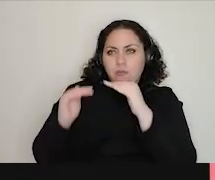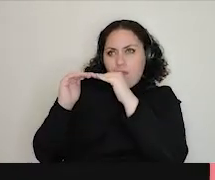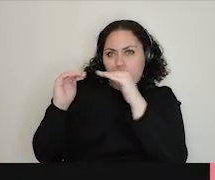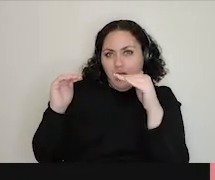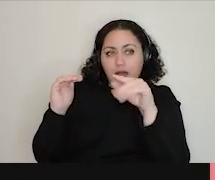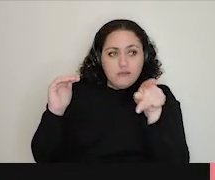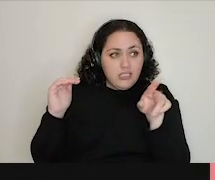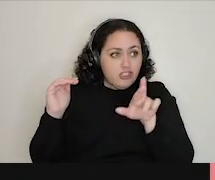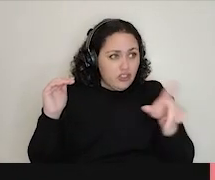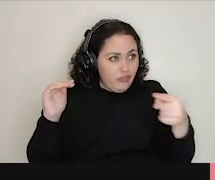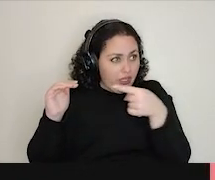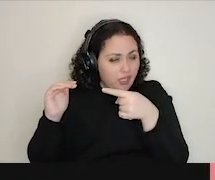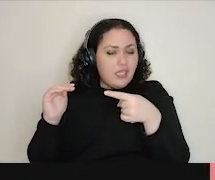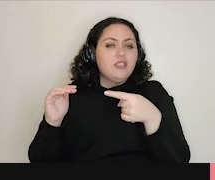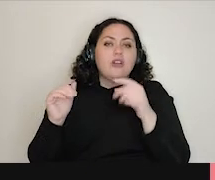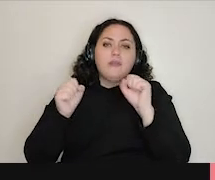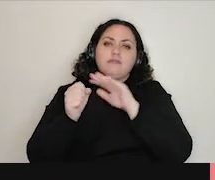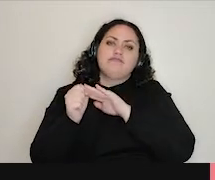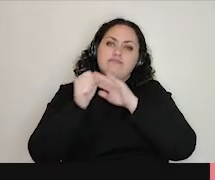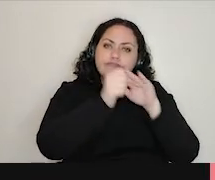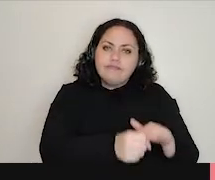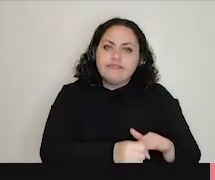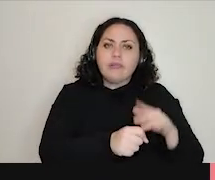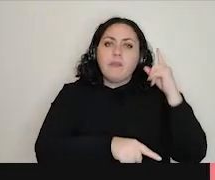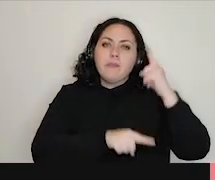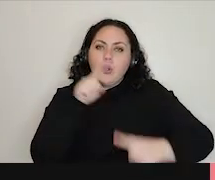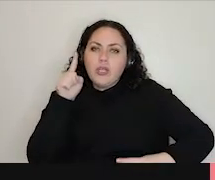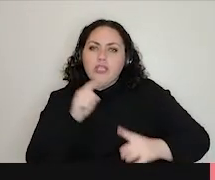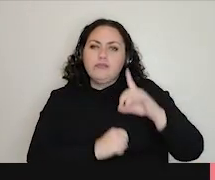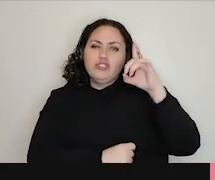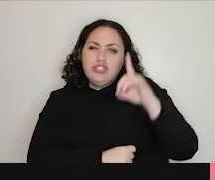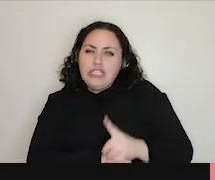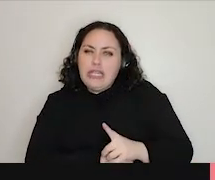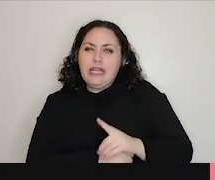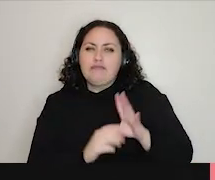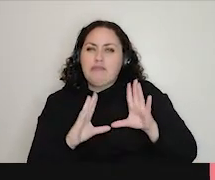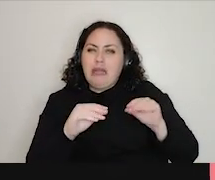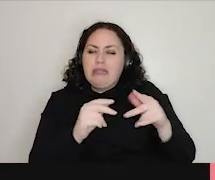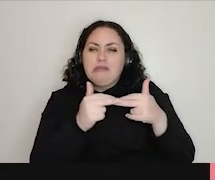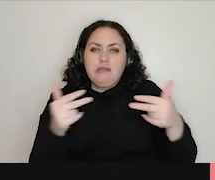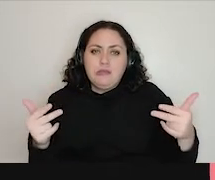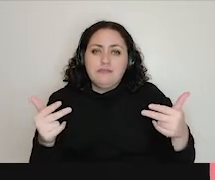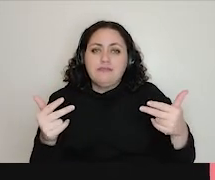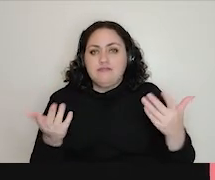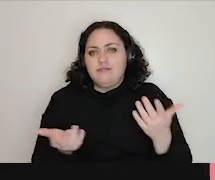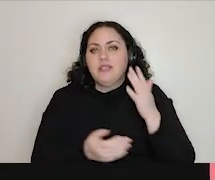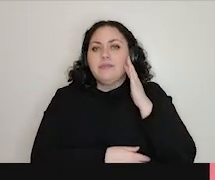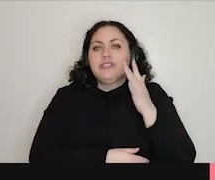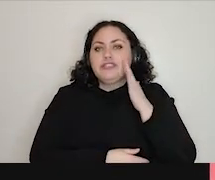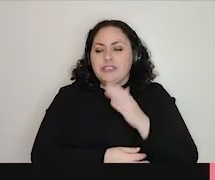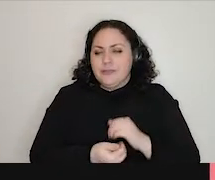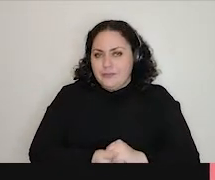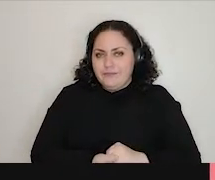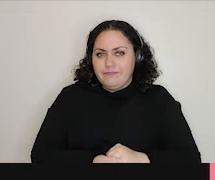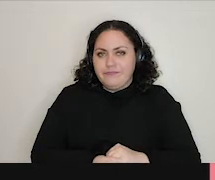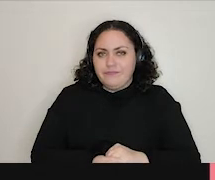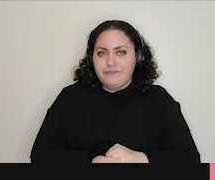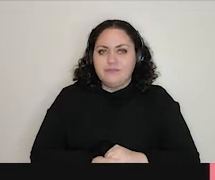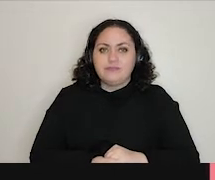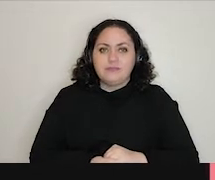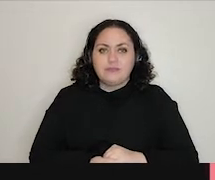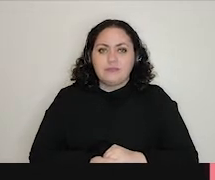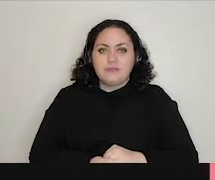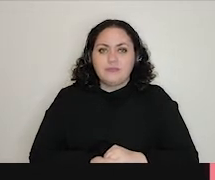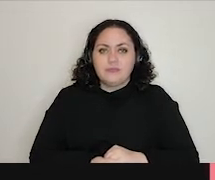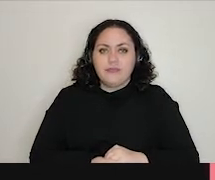vulnerável para sofrer qualquer tipo de negação de direito, qualquer tipo de violação. Então, a gente conseguiu observar uma criança que, além de